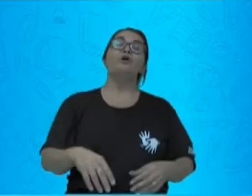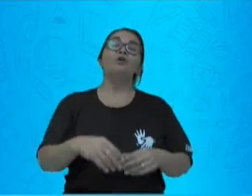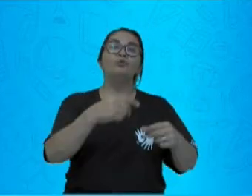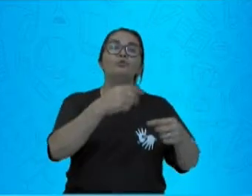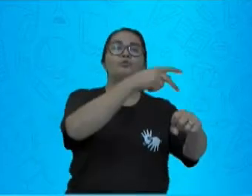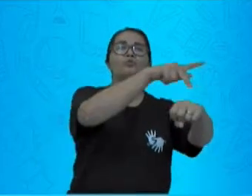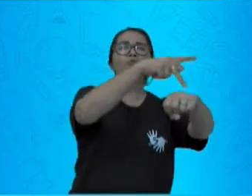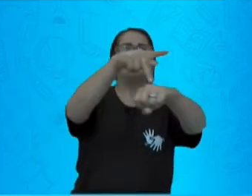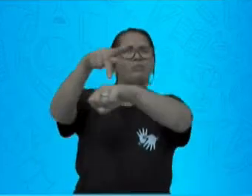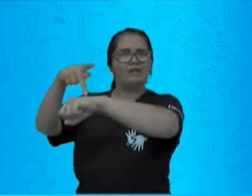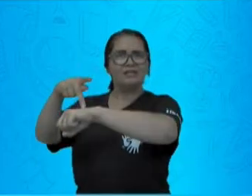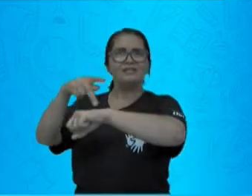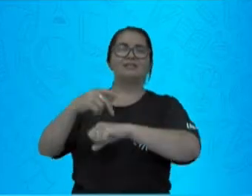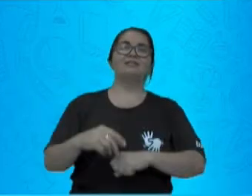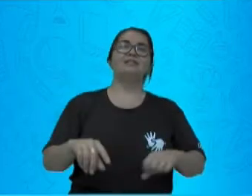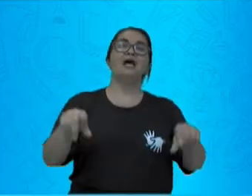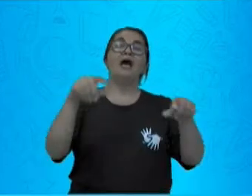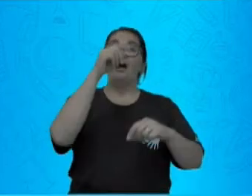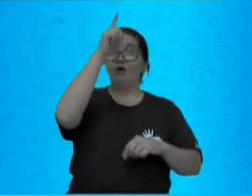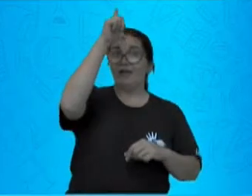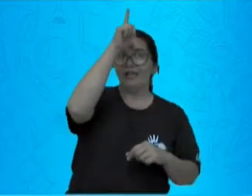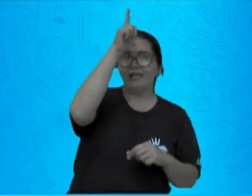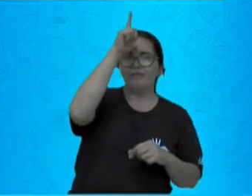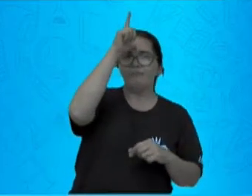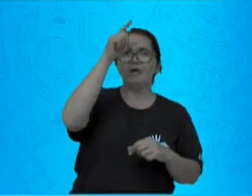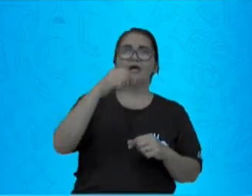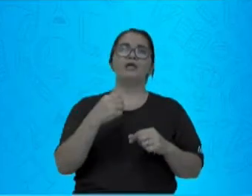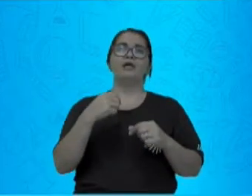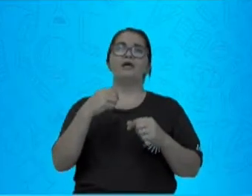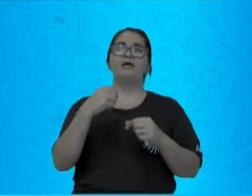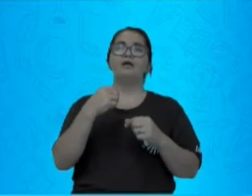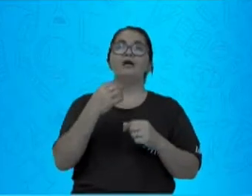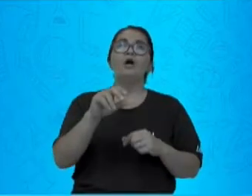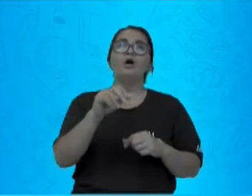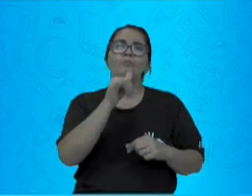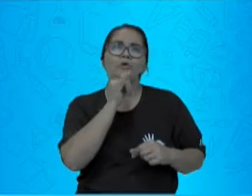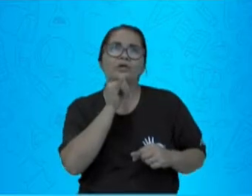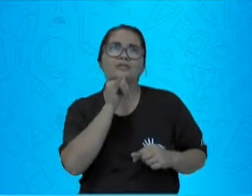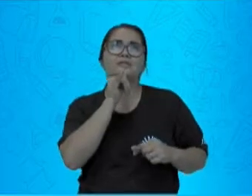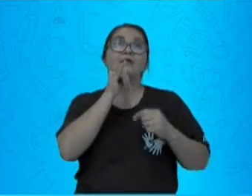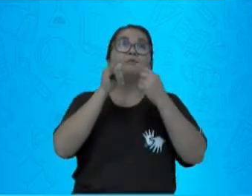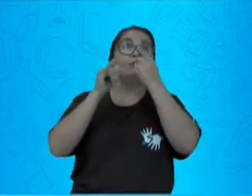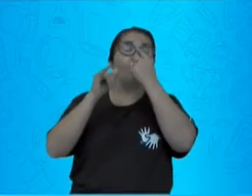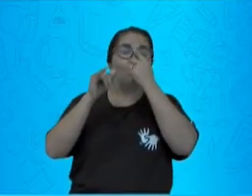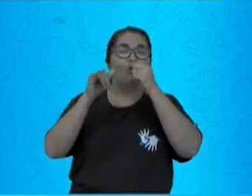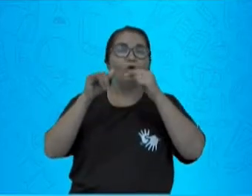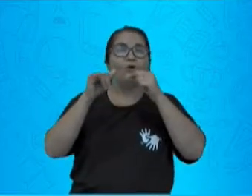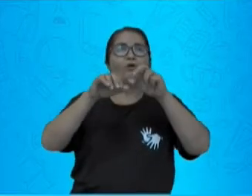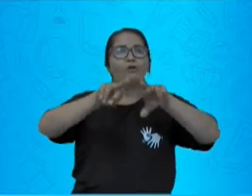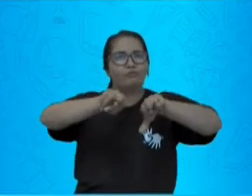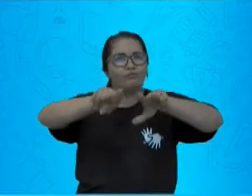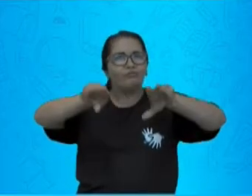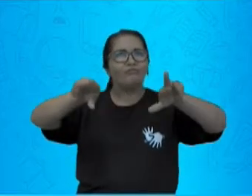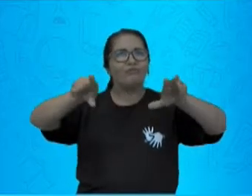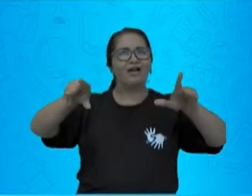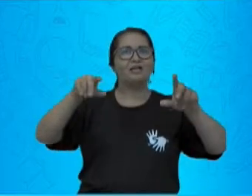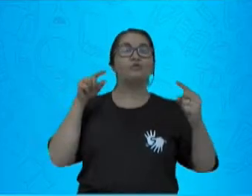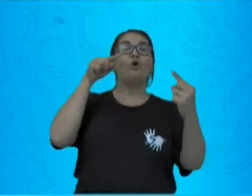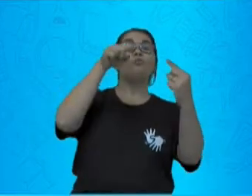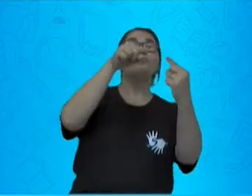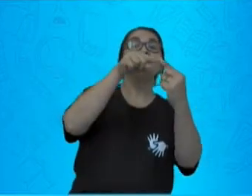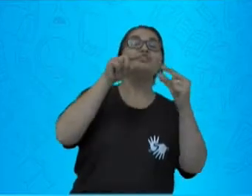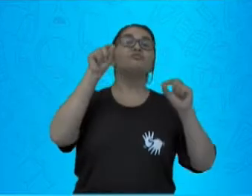escandinavos. Eles foram apoiados pelos príncipes feudais. Eles tiveram como objetivo